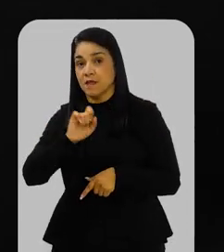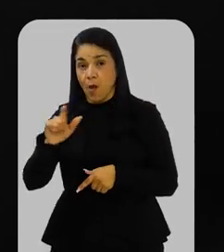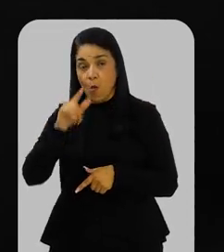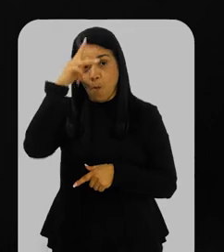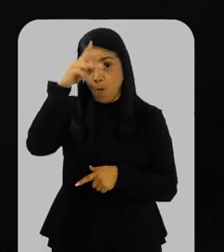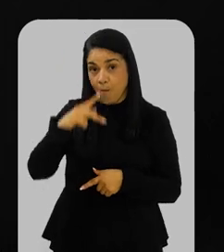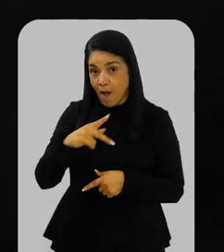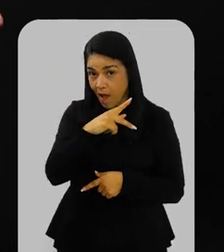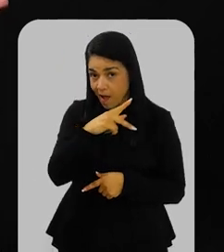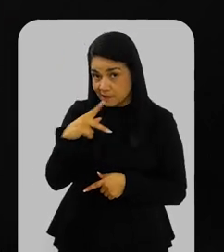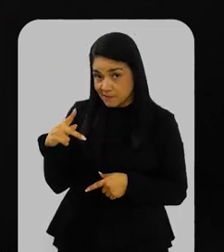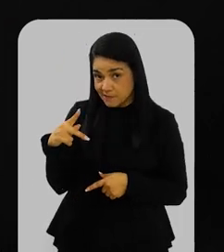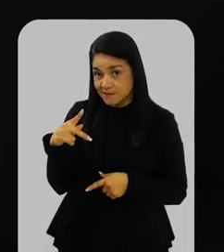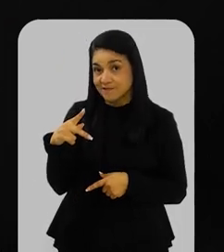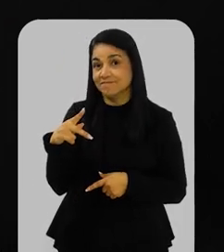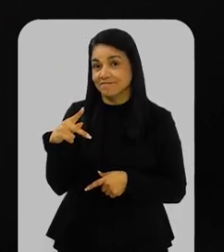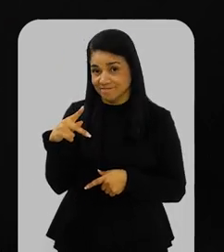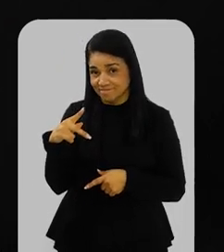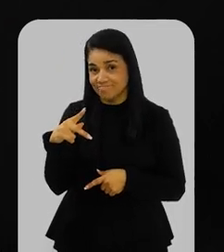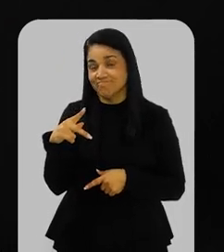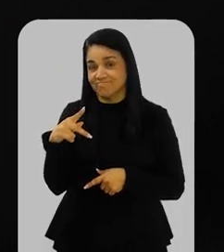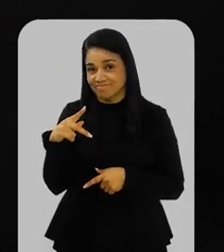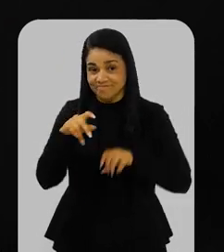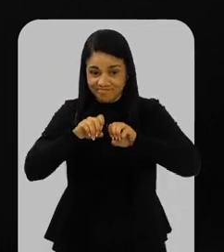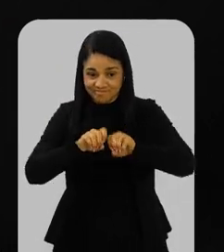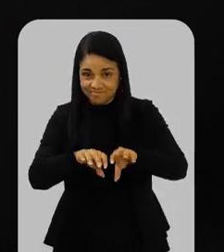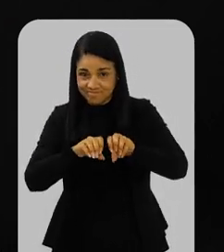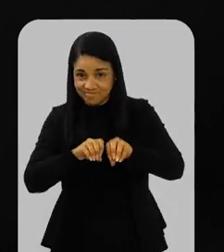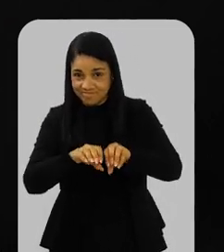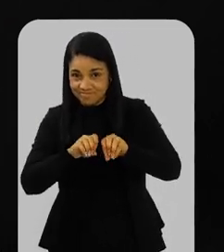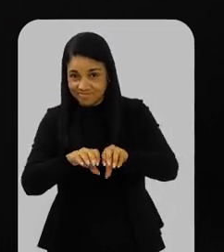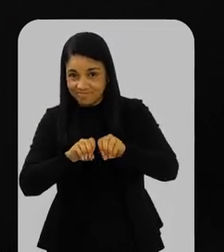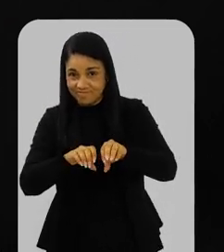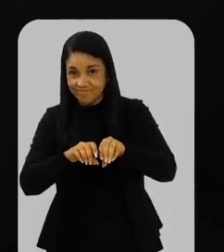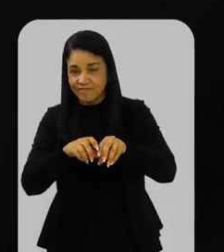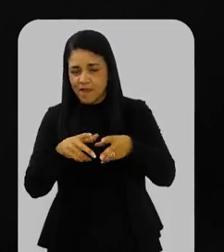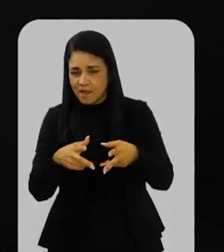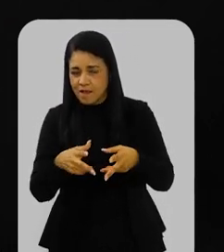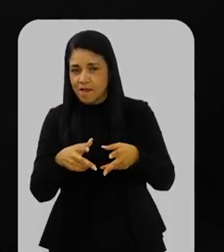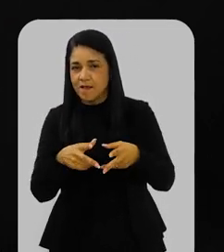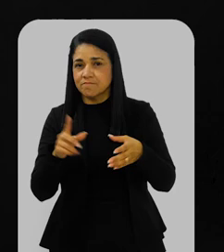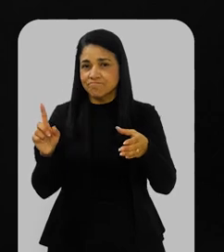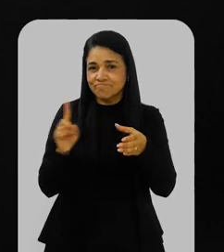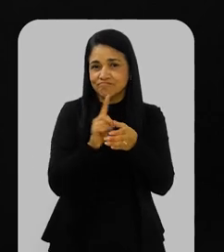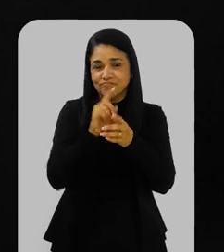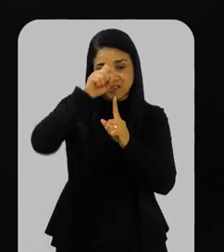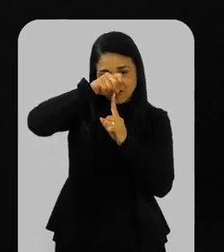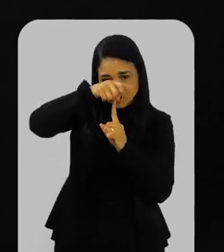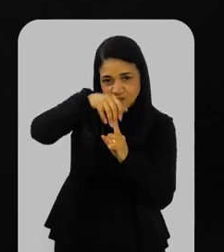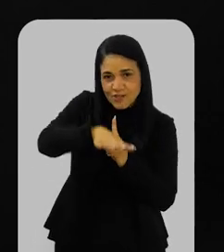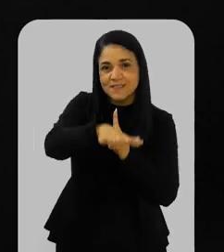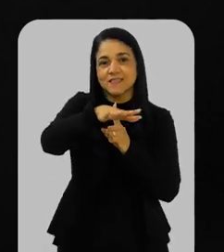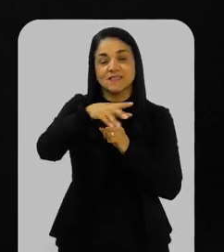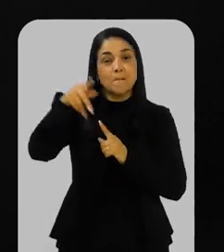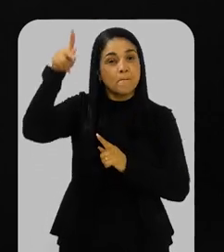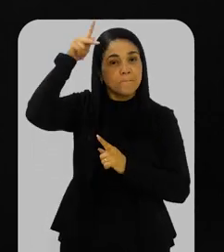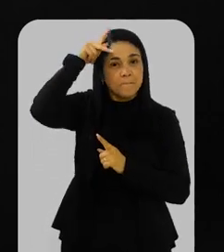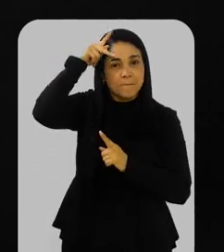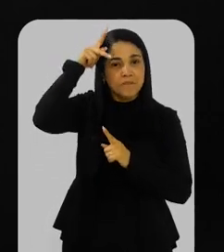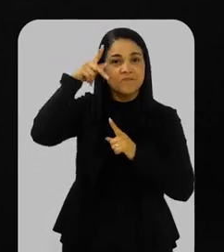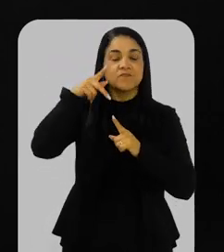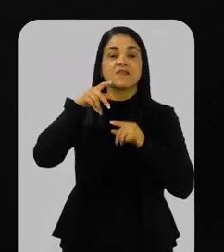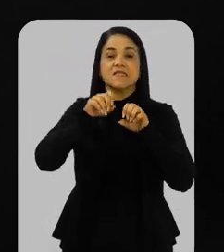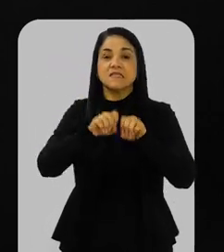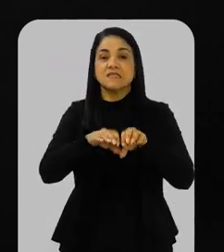um frei, né? Que era um padre, na verdade, um padre que era lotado na diocese de Parintins e que ensinava